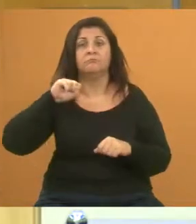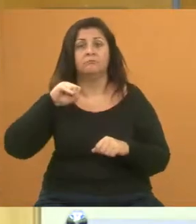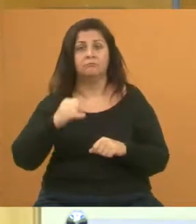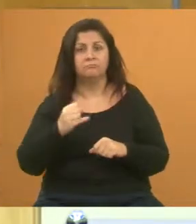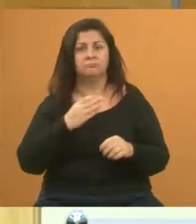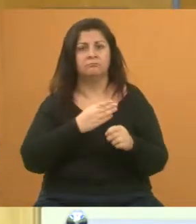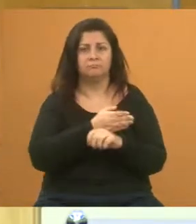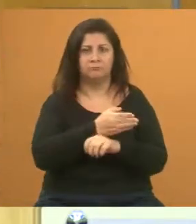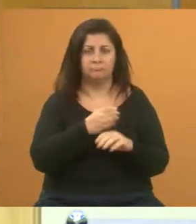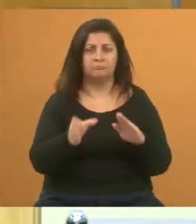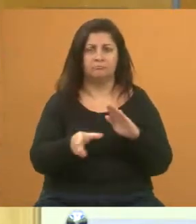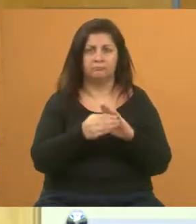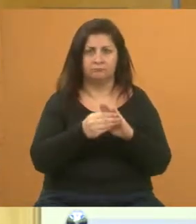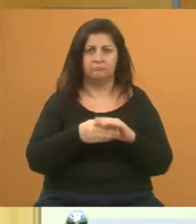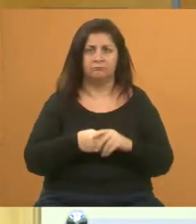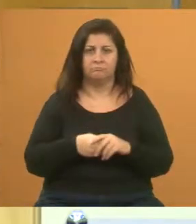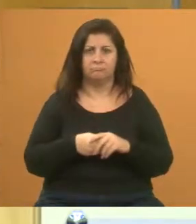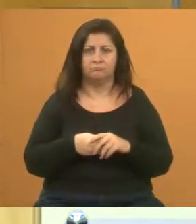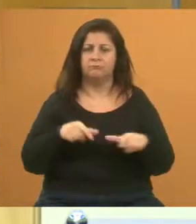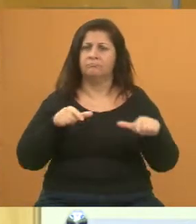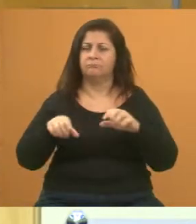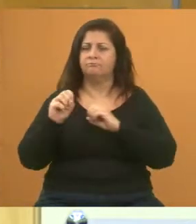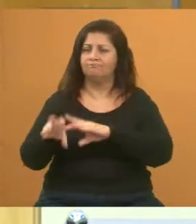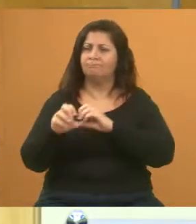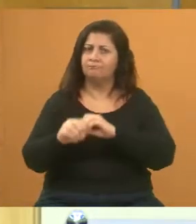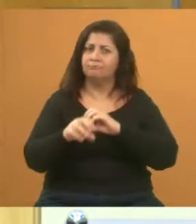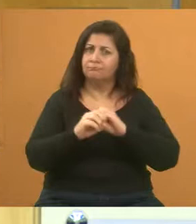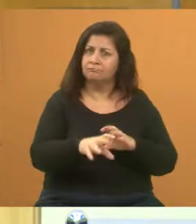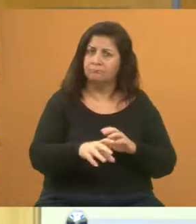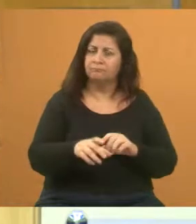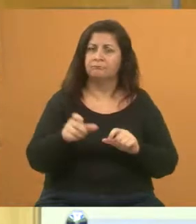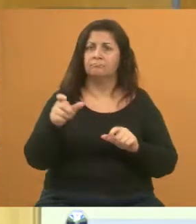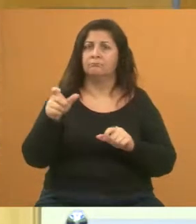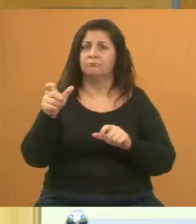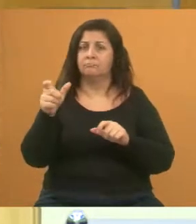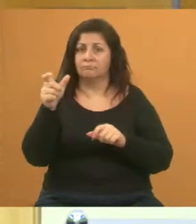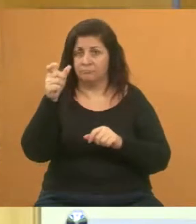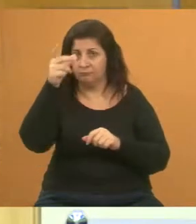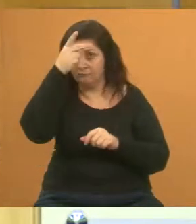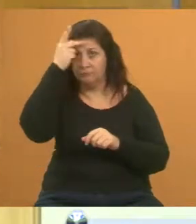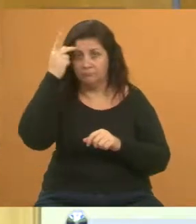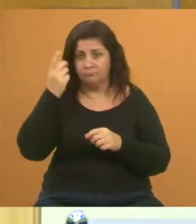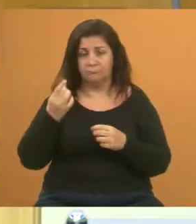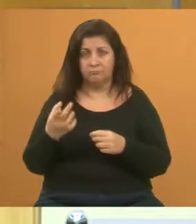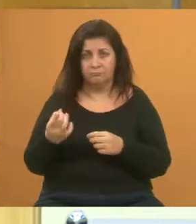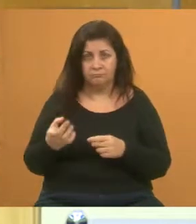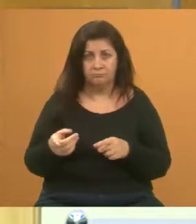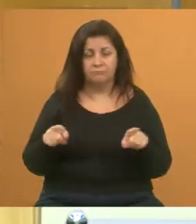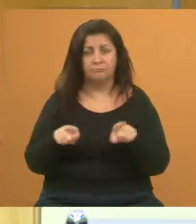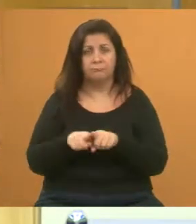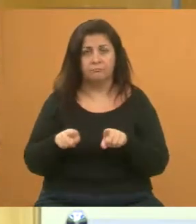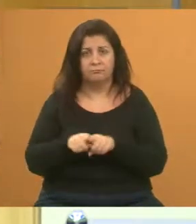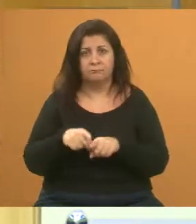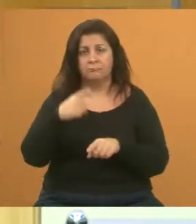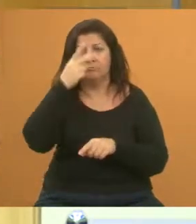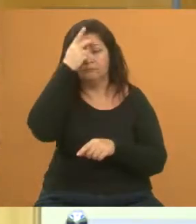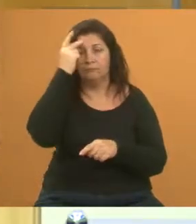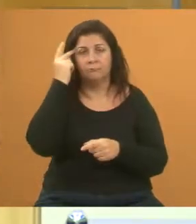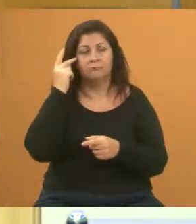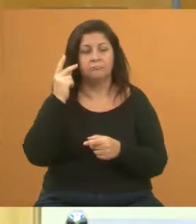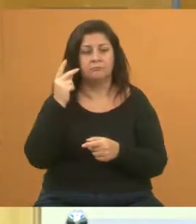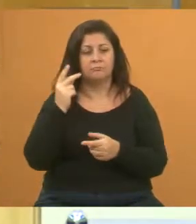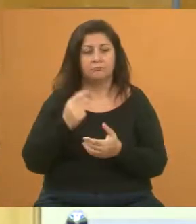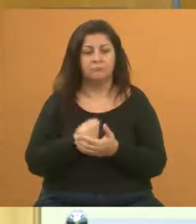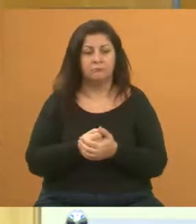aprovado essas emendas, para a gente trabalhar bastante a conscientização do comerciante, né? E também do